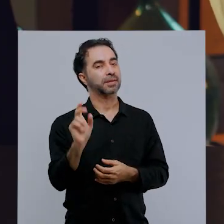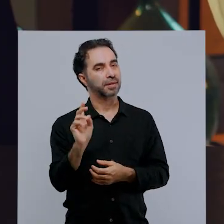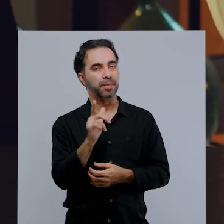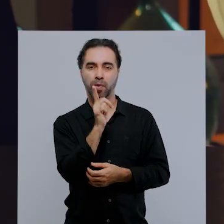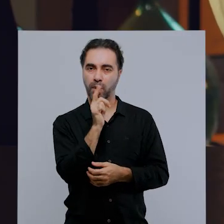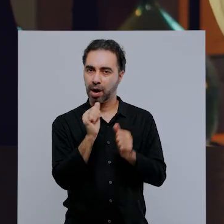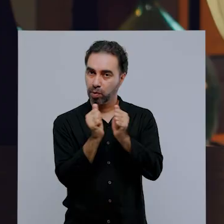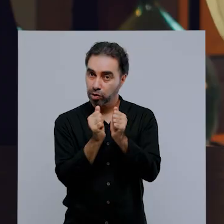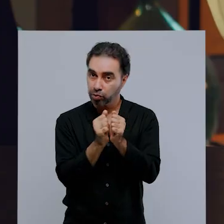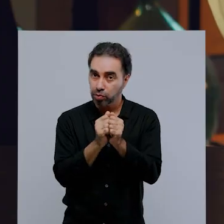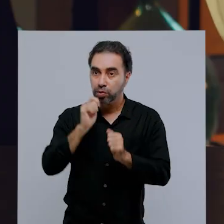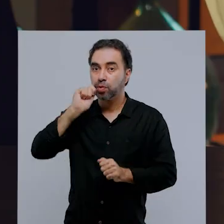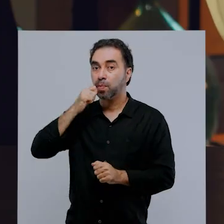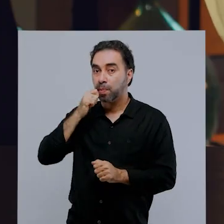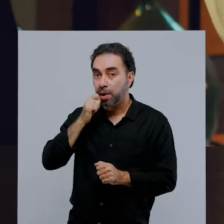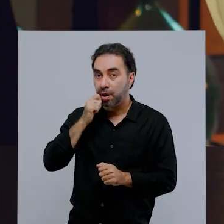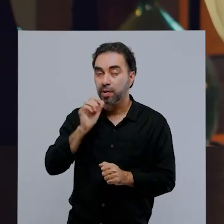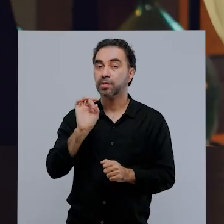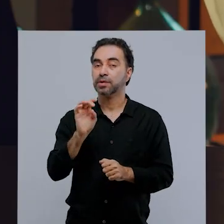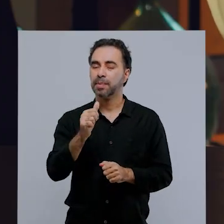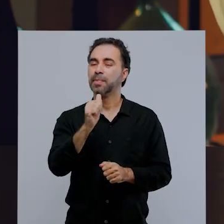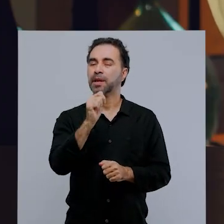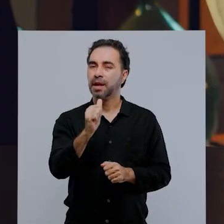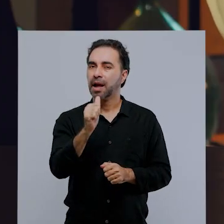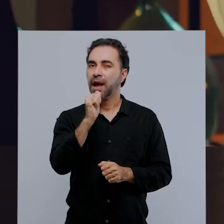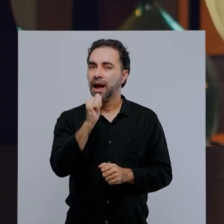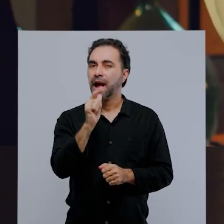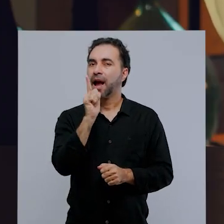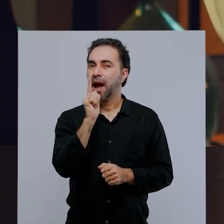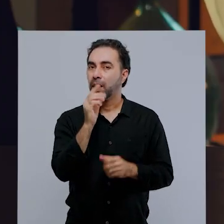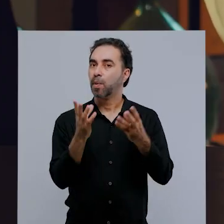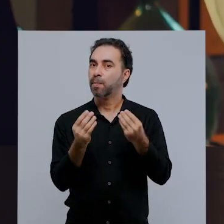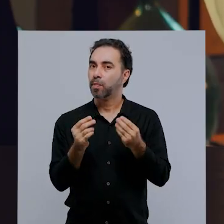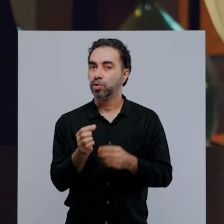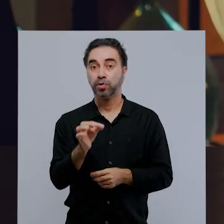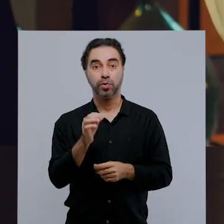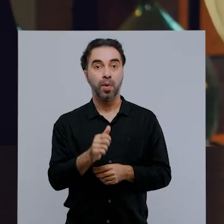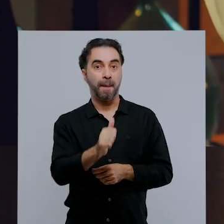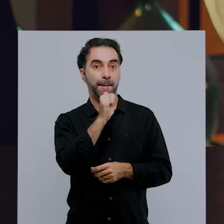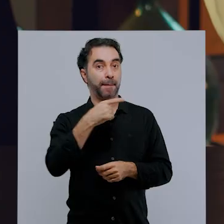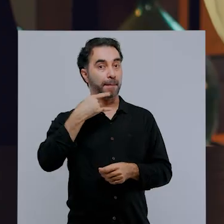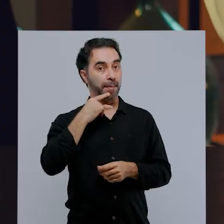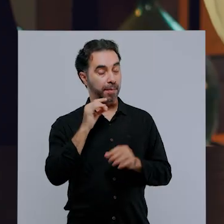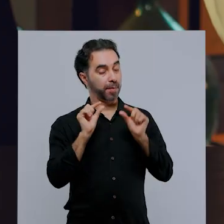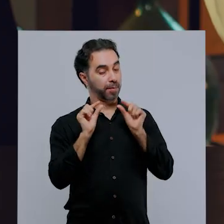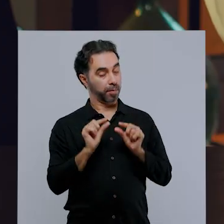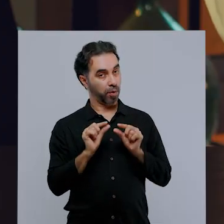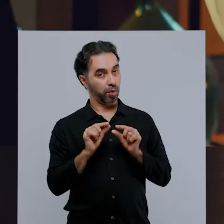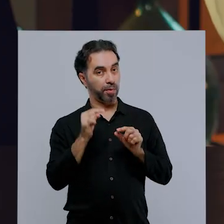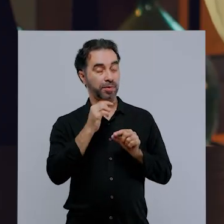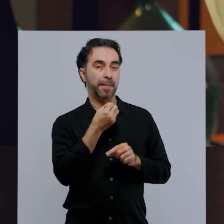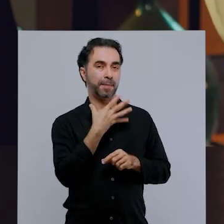tá? Pãozinho, sempre se manter hidratado, é fundamental, beber com moderação. Tá, mas uma boa cachaça não vai te dar